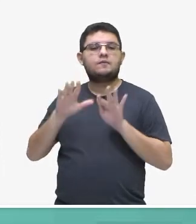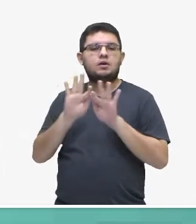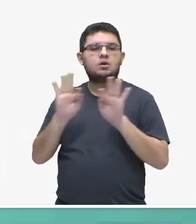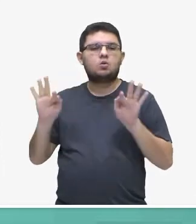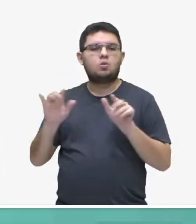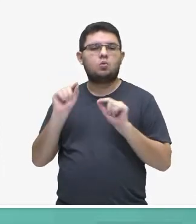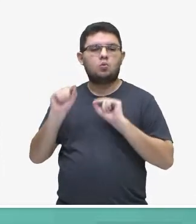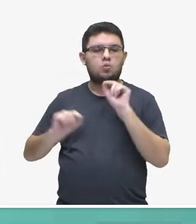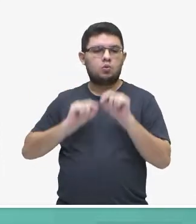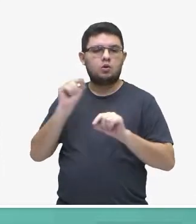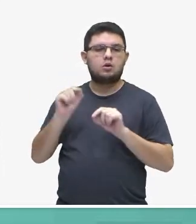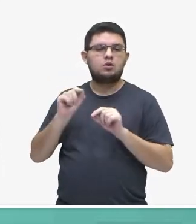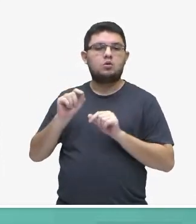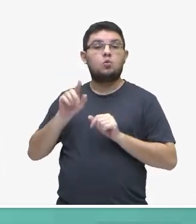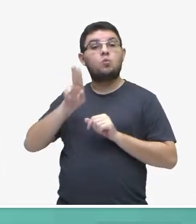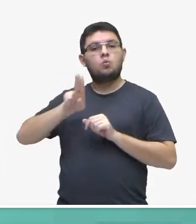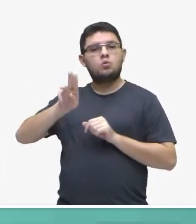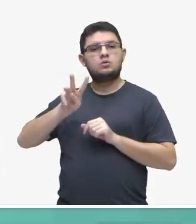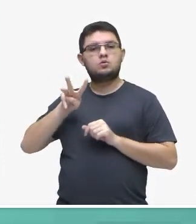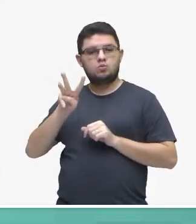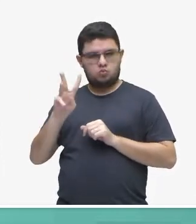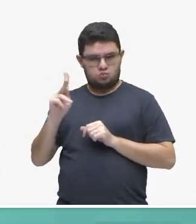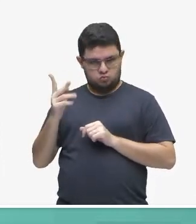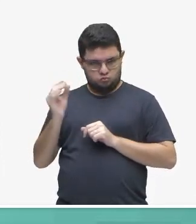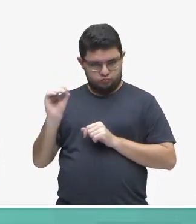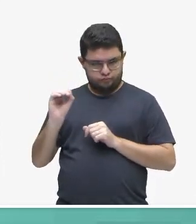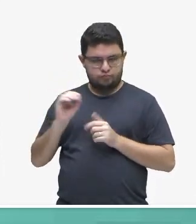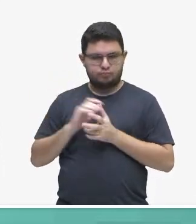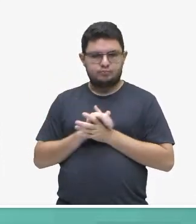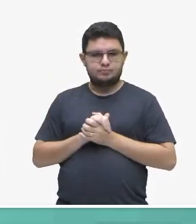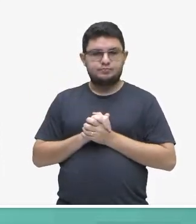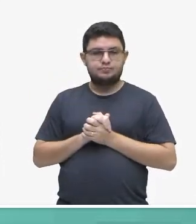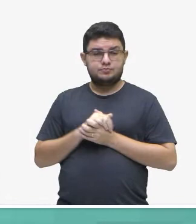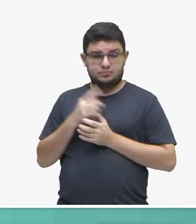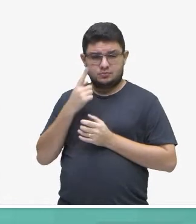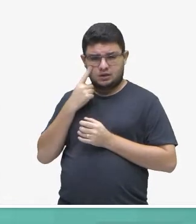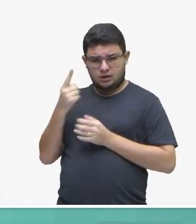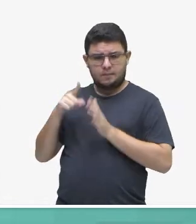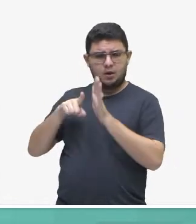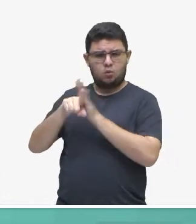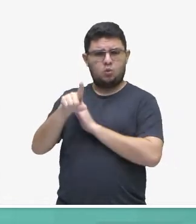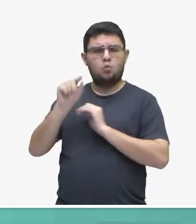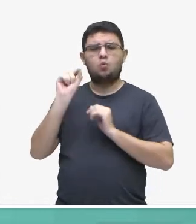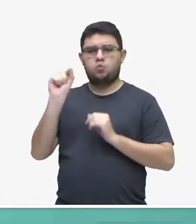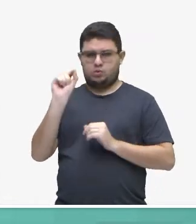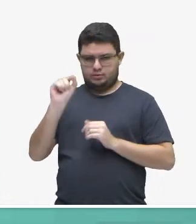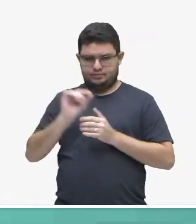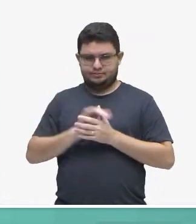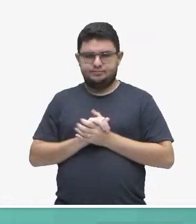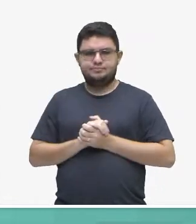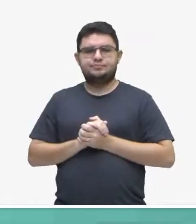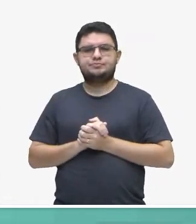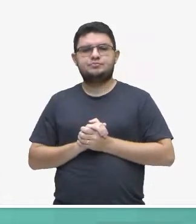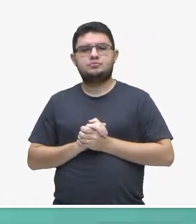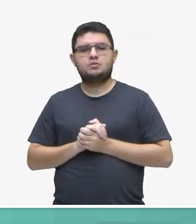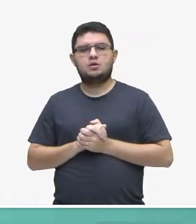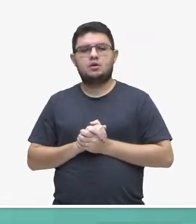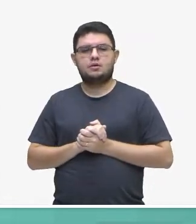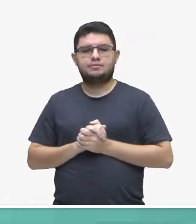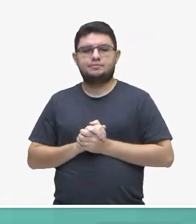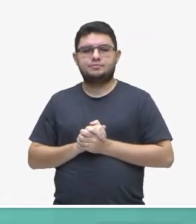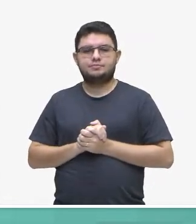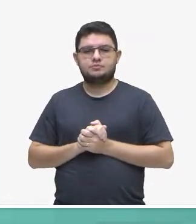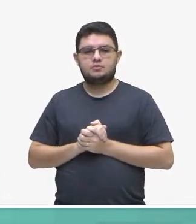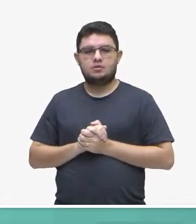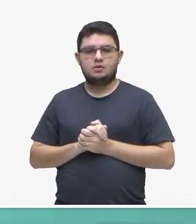WH word que é diferente, é o who, né? E ali está perguntando o quê? Who is with her? Who is with